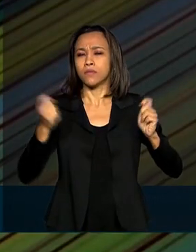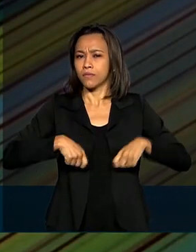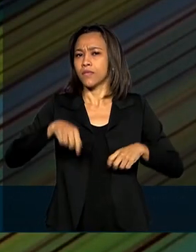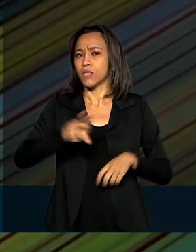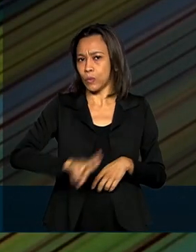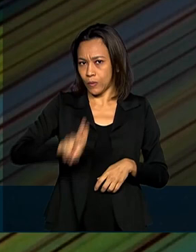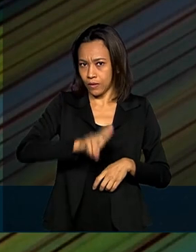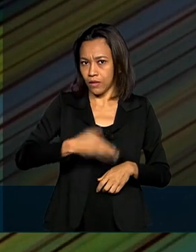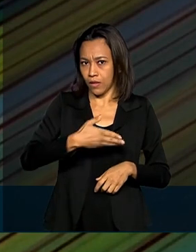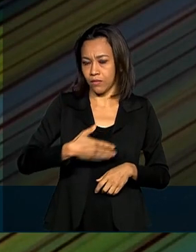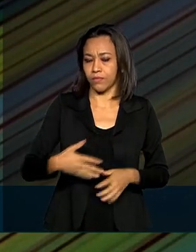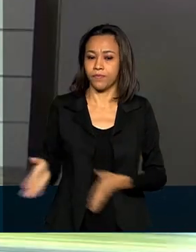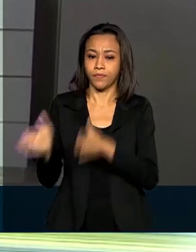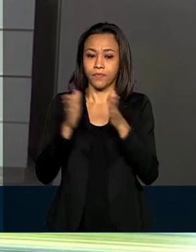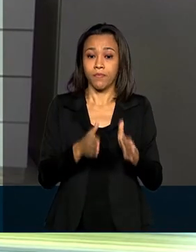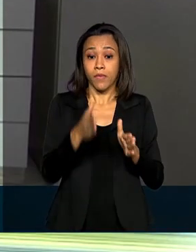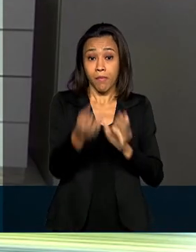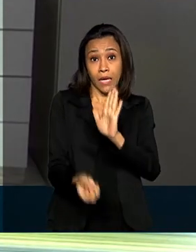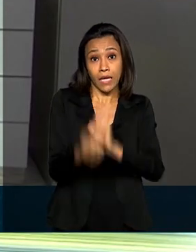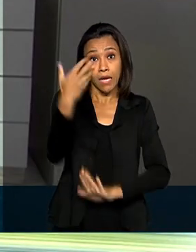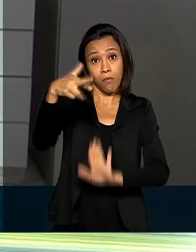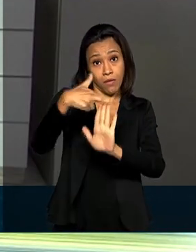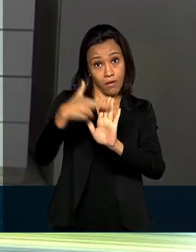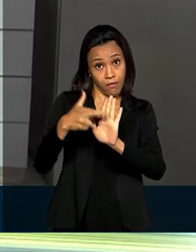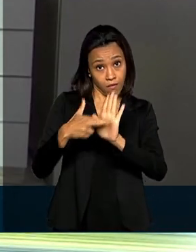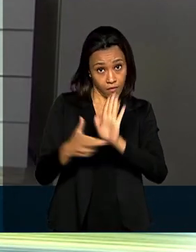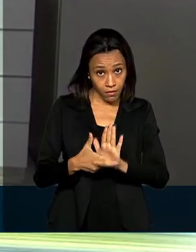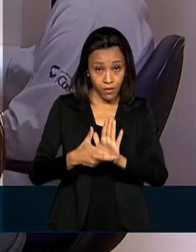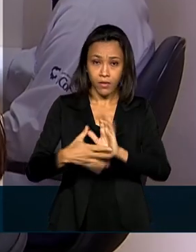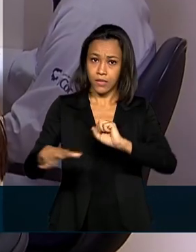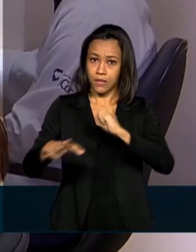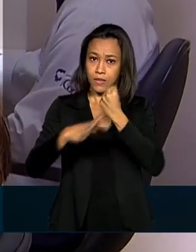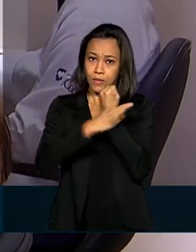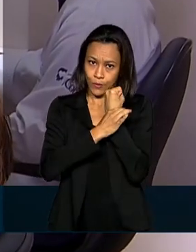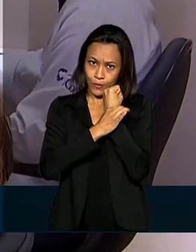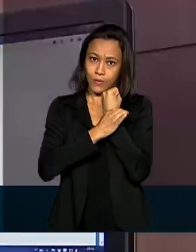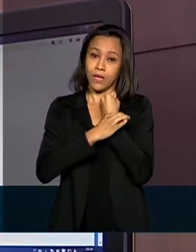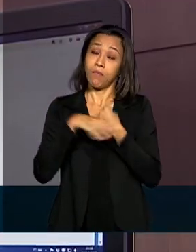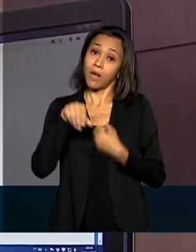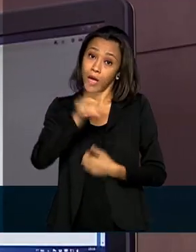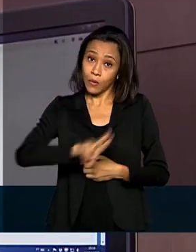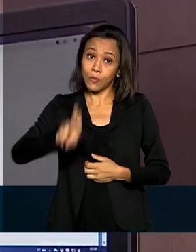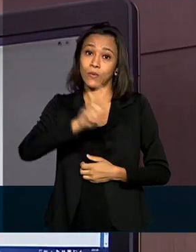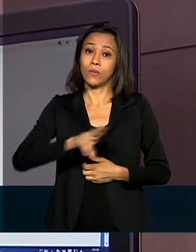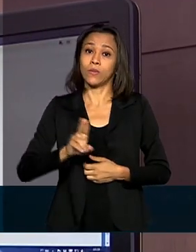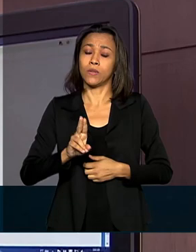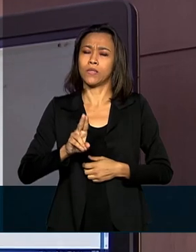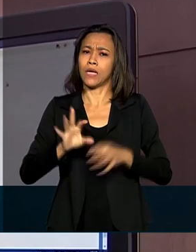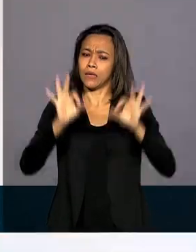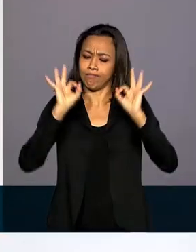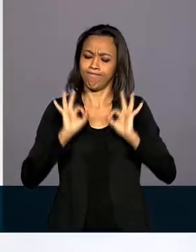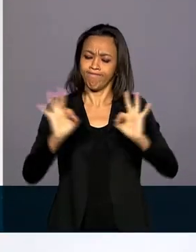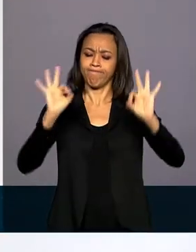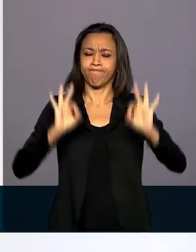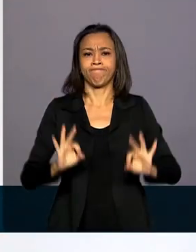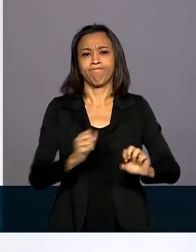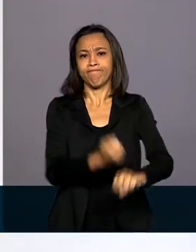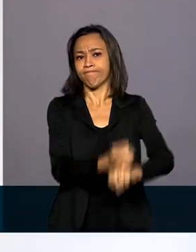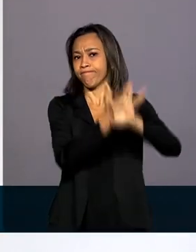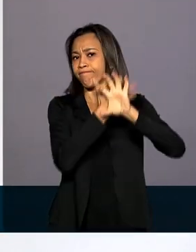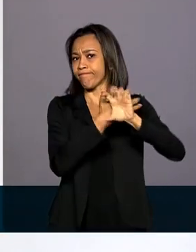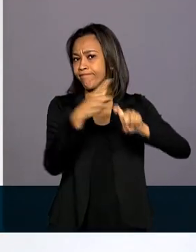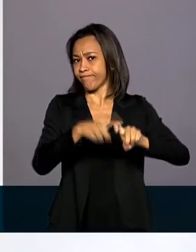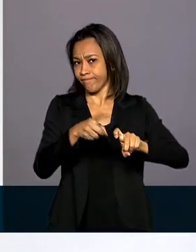Para estabelecer uma norma ética, técnica e segura para a prática adequada da telemedicina no Brasil,